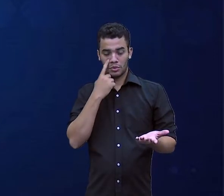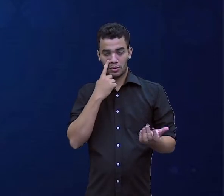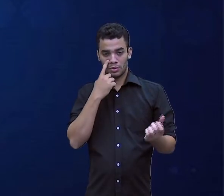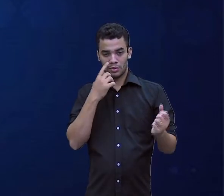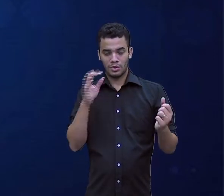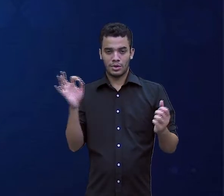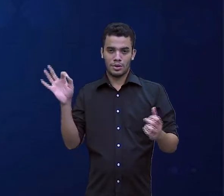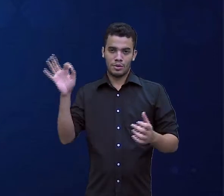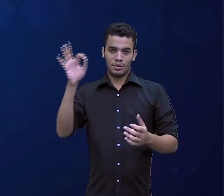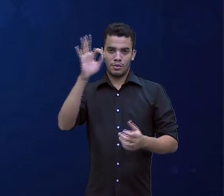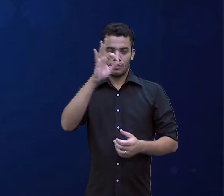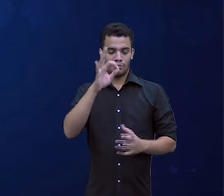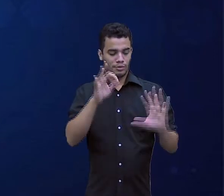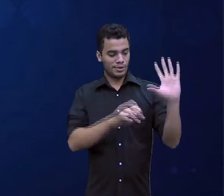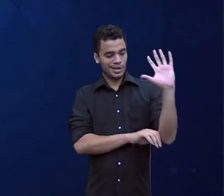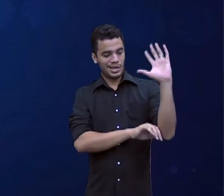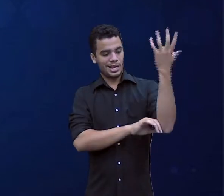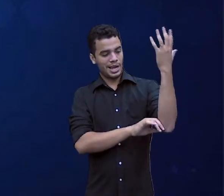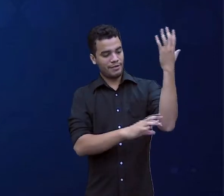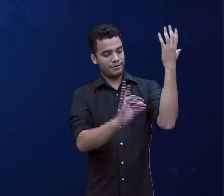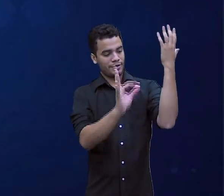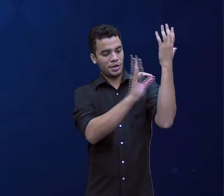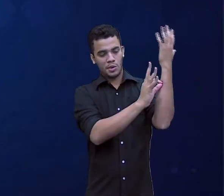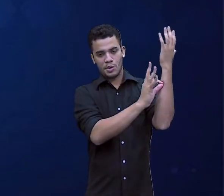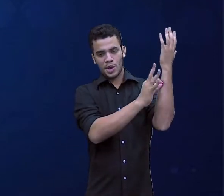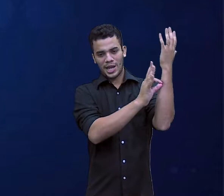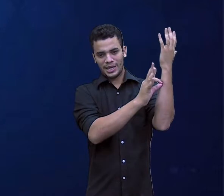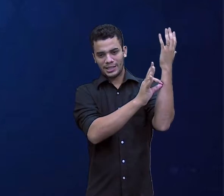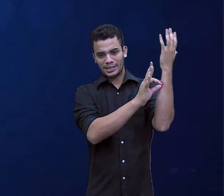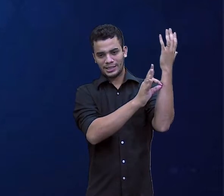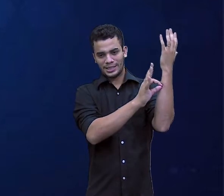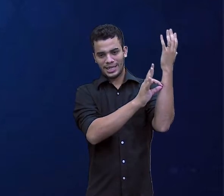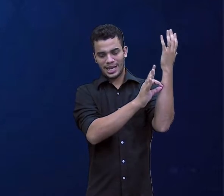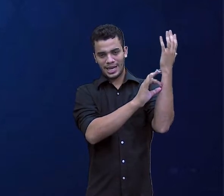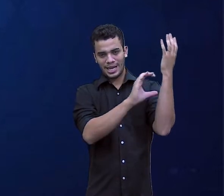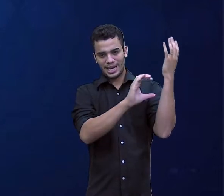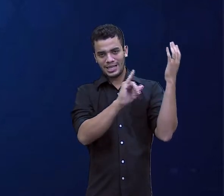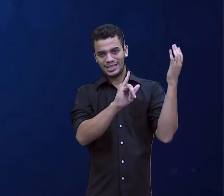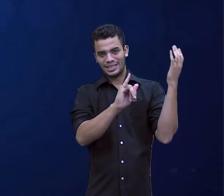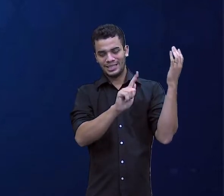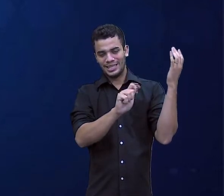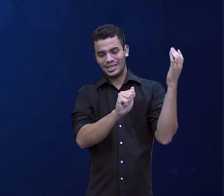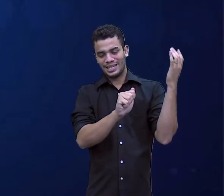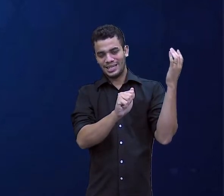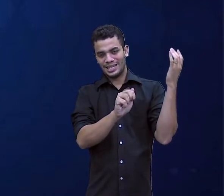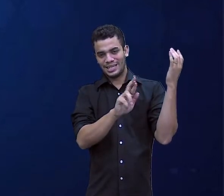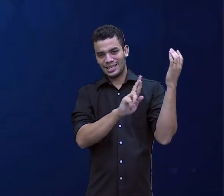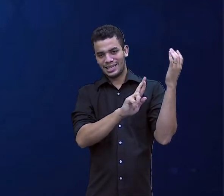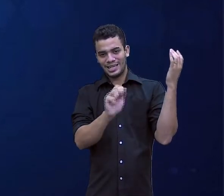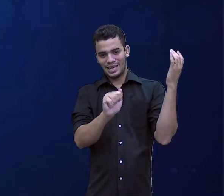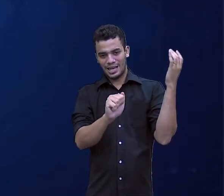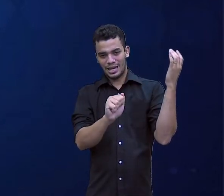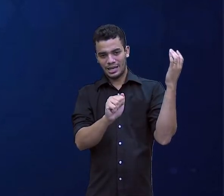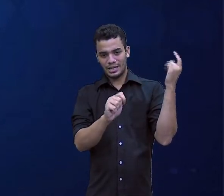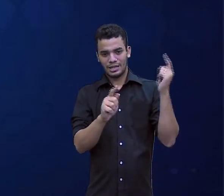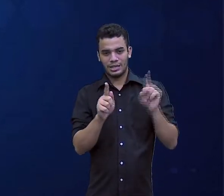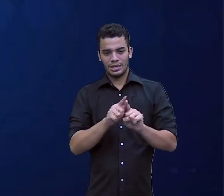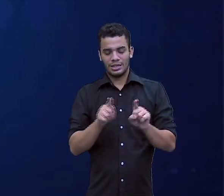formiga, o leão e o ratinho, e a raposa e as